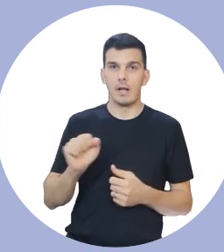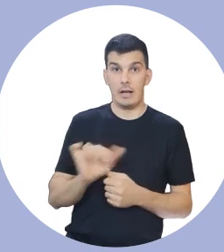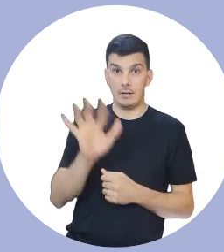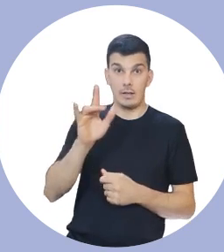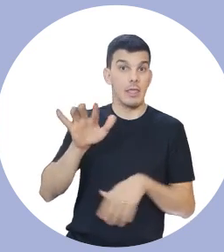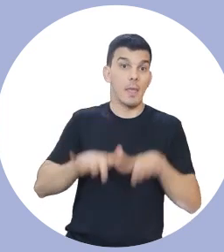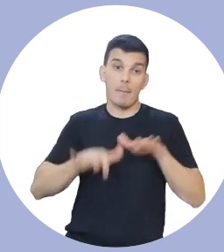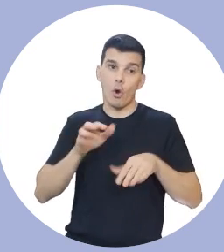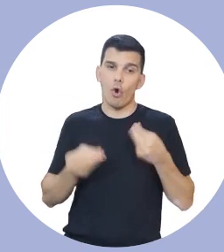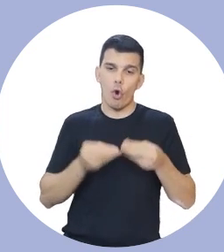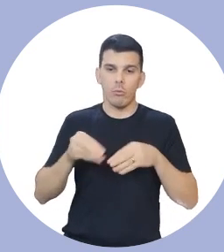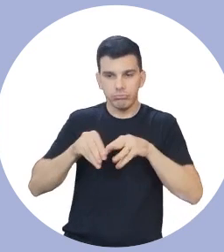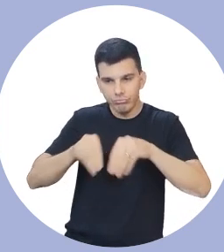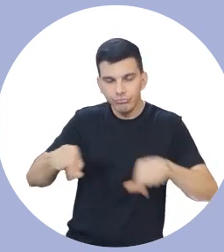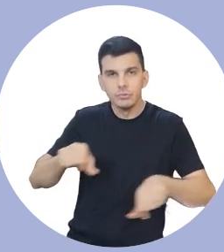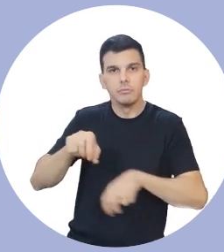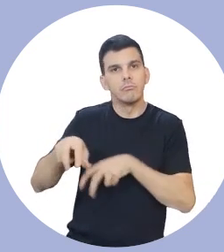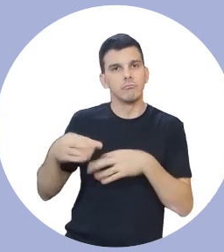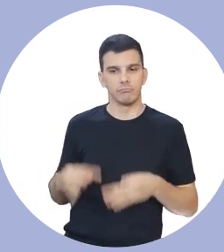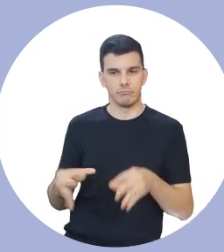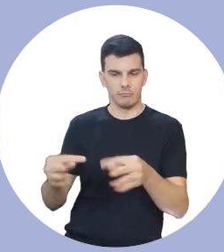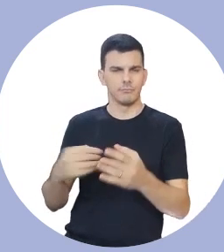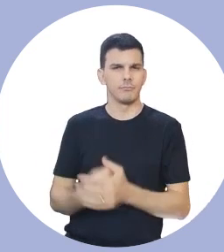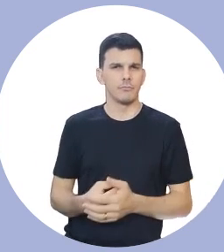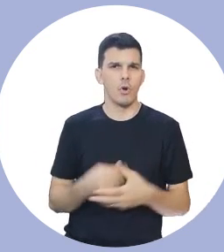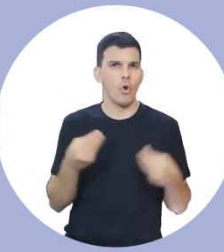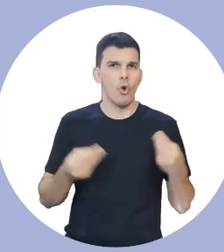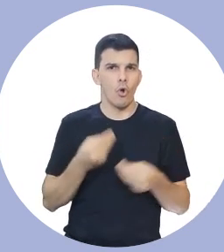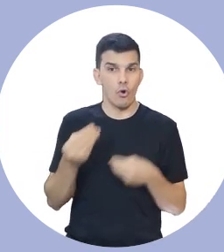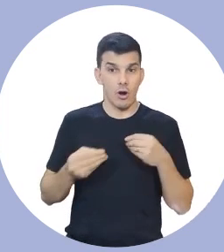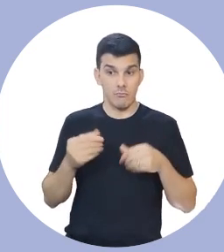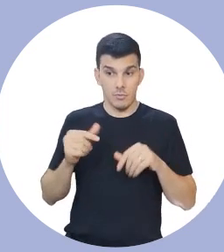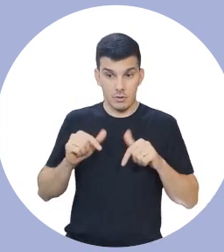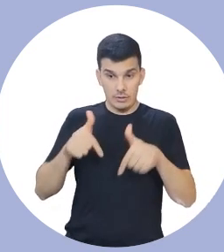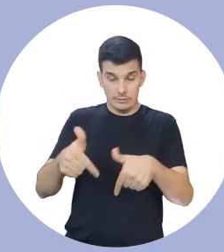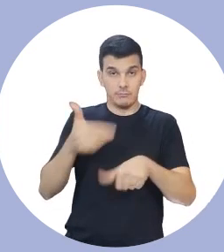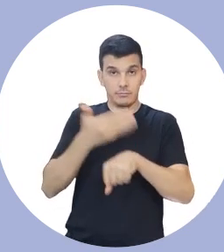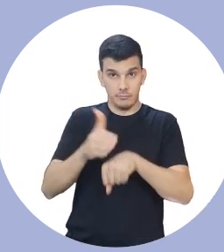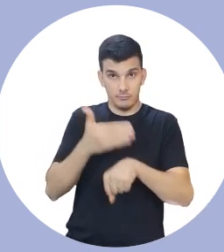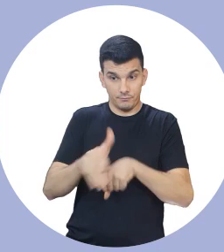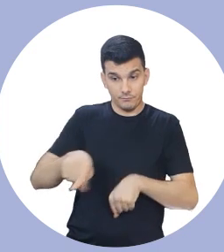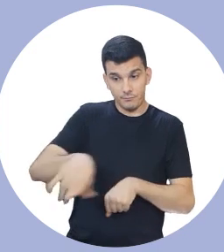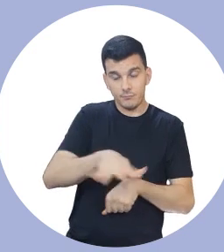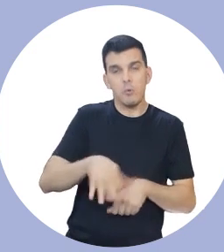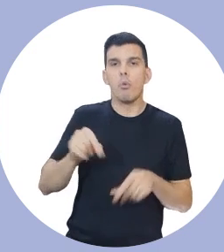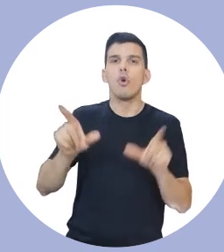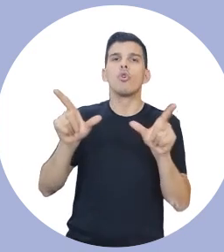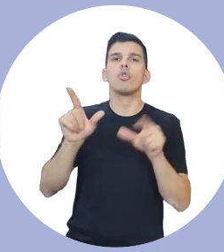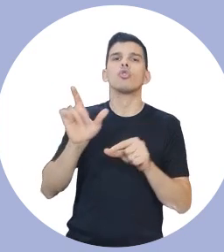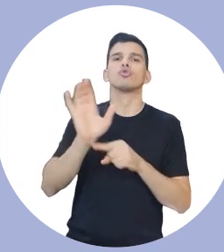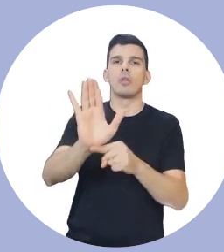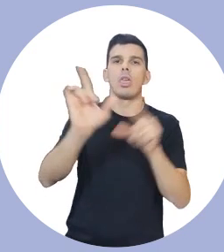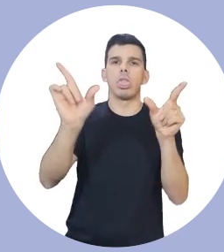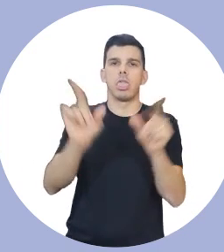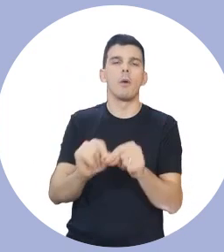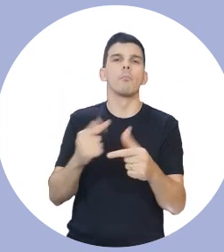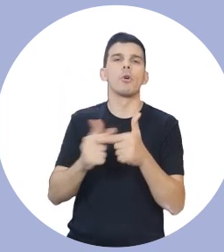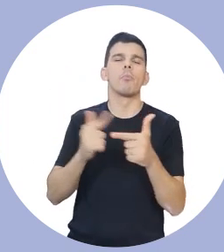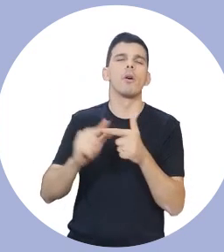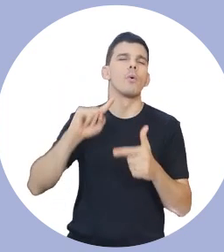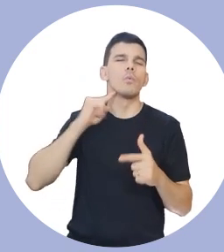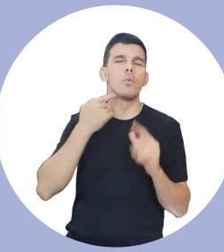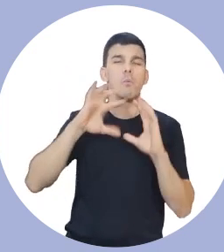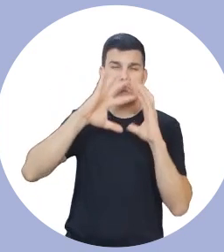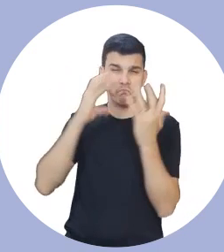gases, dependendo do manejo da matéria orgânica do solo. De que maneira as práticas agrícolas podem ajudar a minimizar o agravamento do